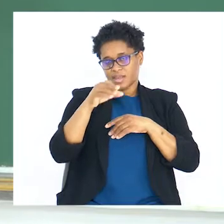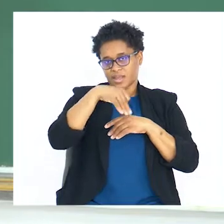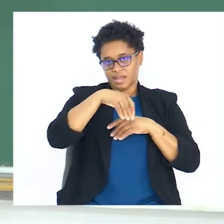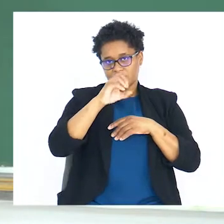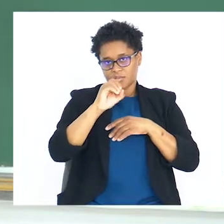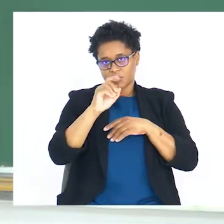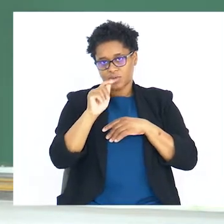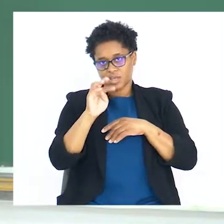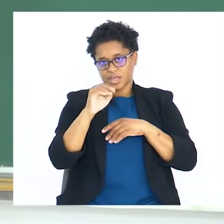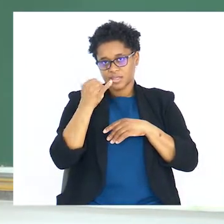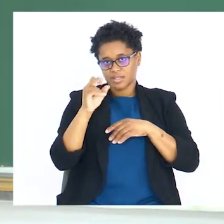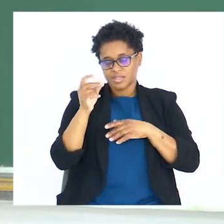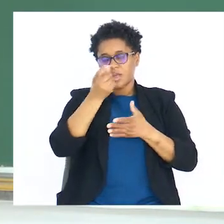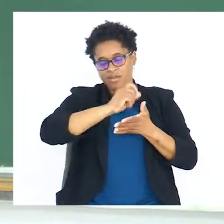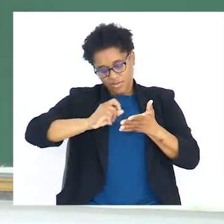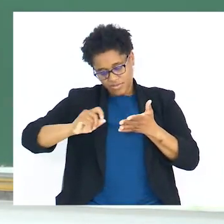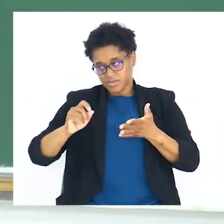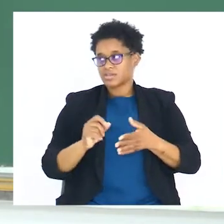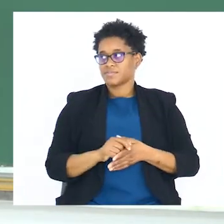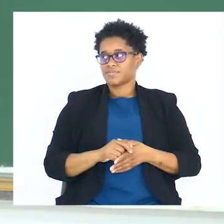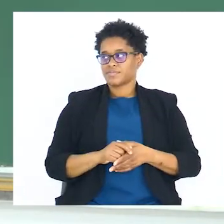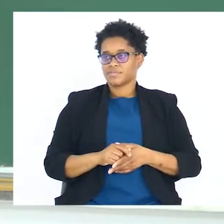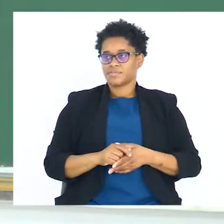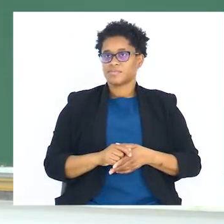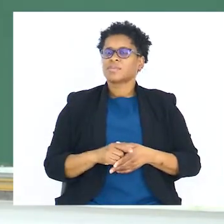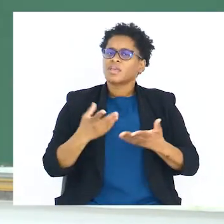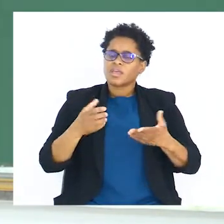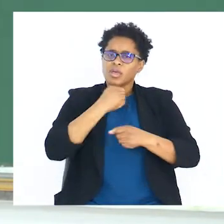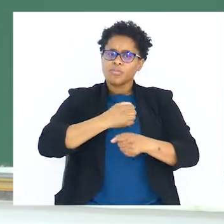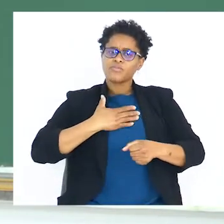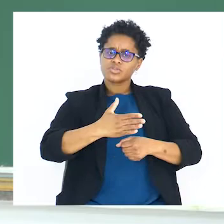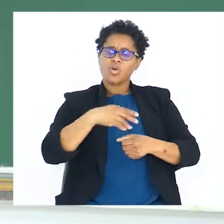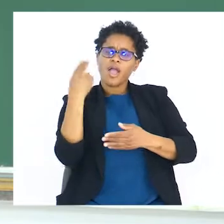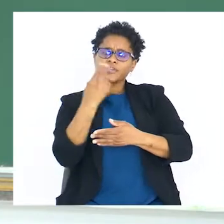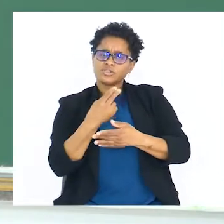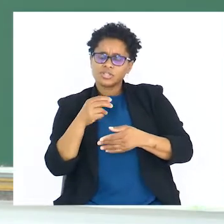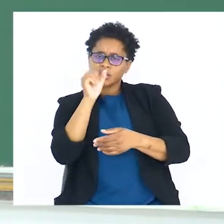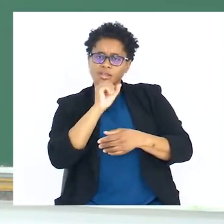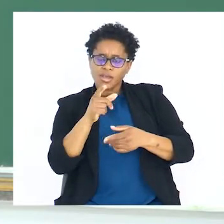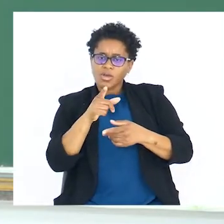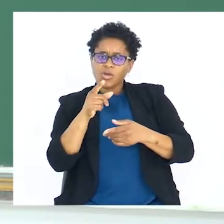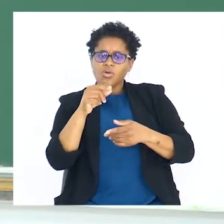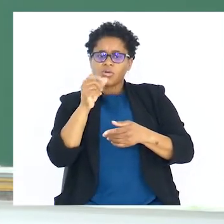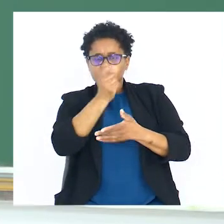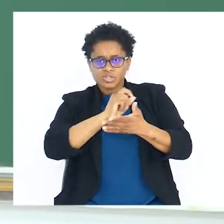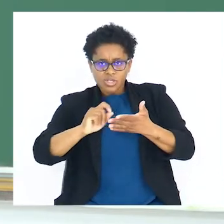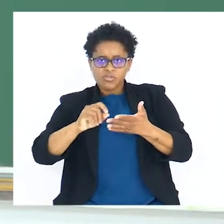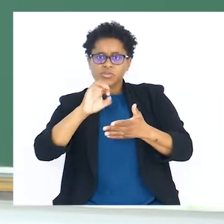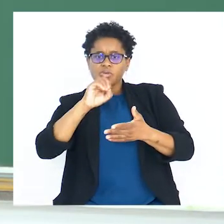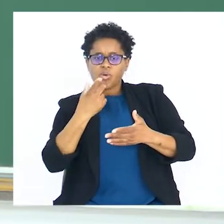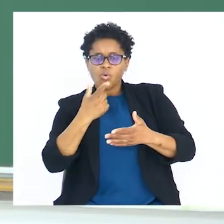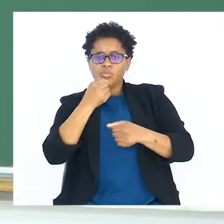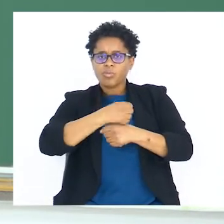Poesia, vamos lá anotar, é o que o artista ou poeta expressa.